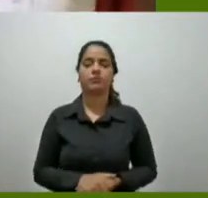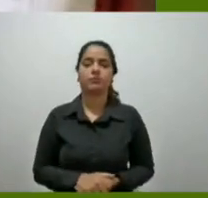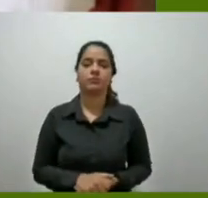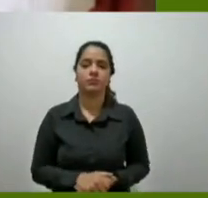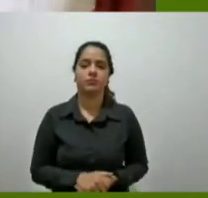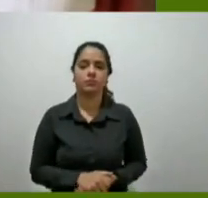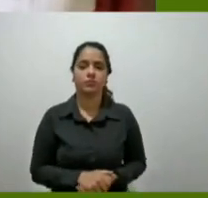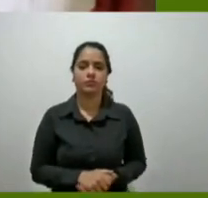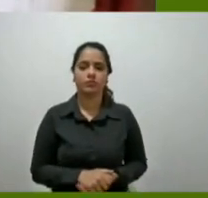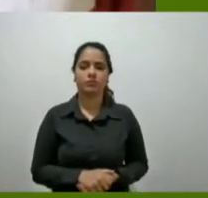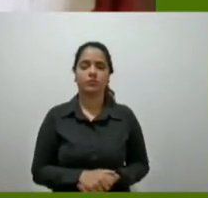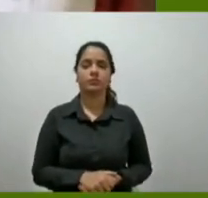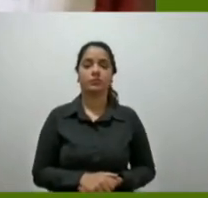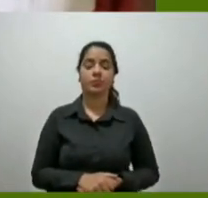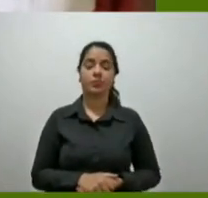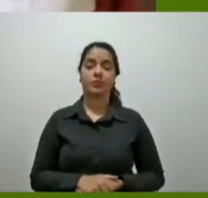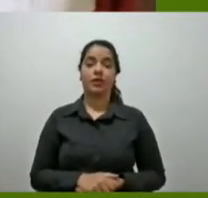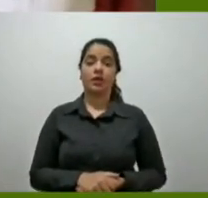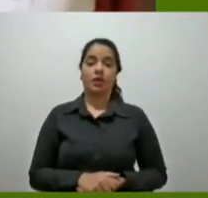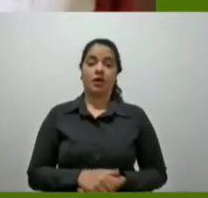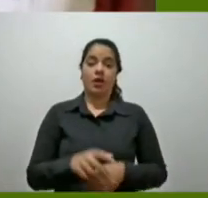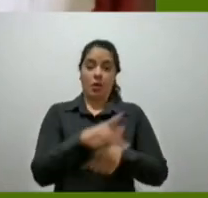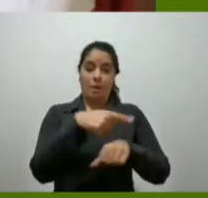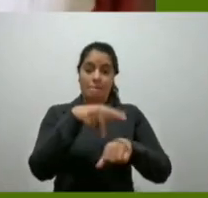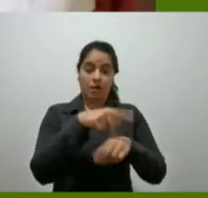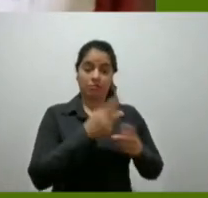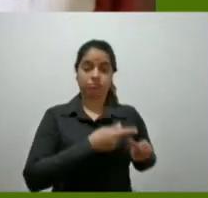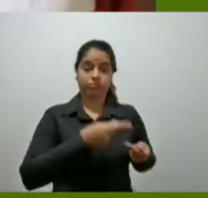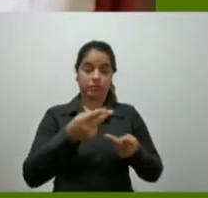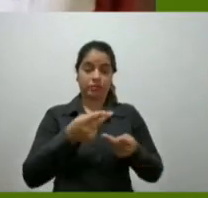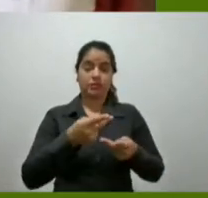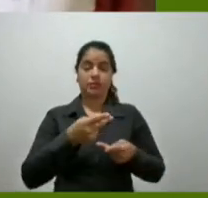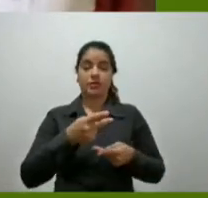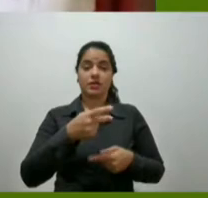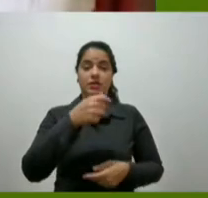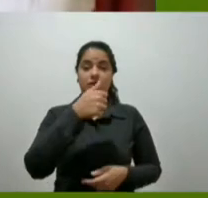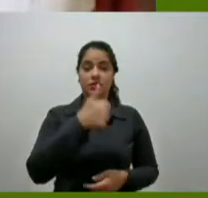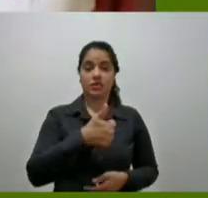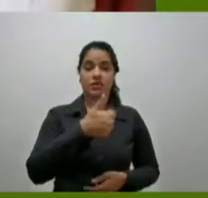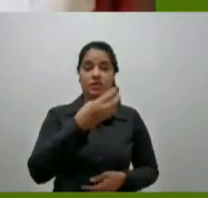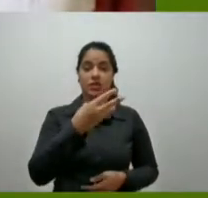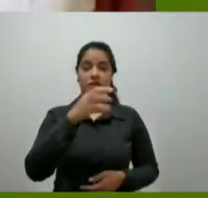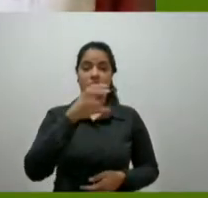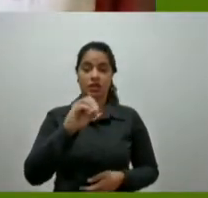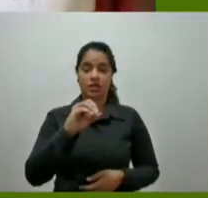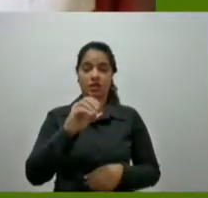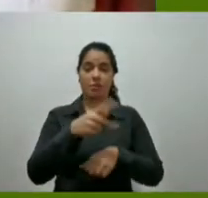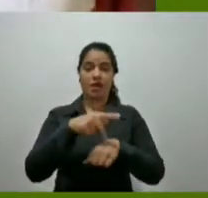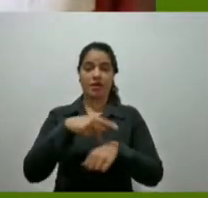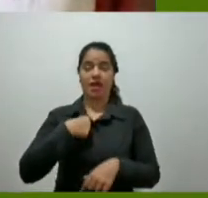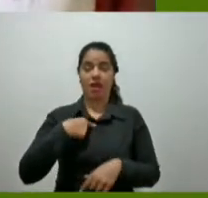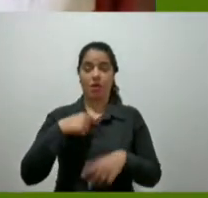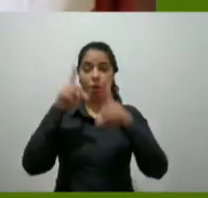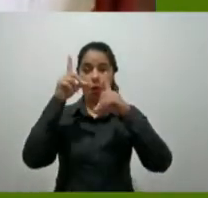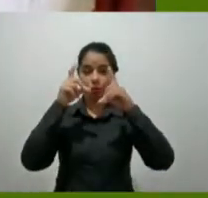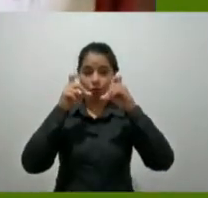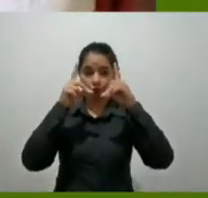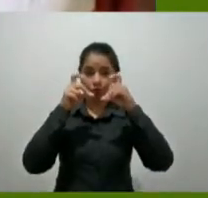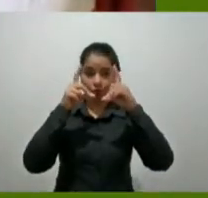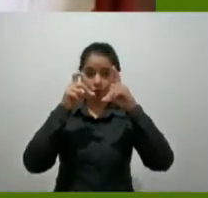mais de 130 países. Eu sou possivelmente o fotógrafo na história da fotografia do mundo inteiro que tenha trabalhado